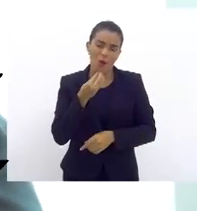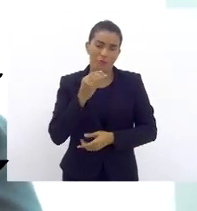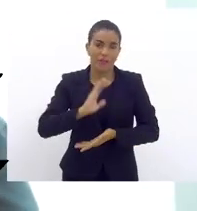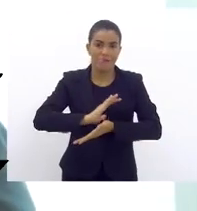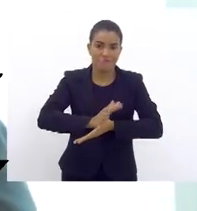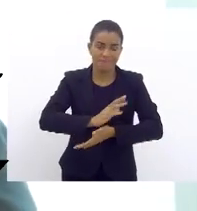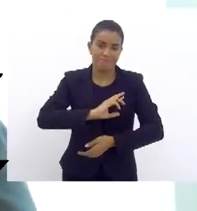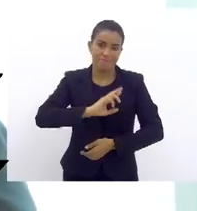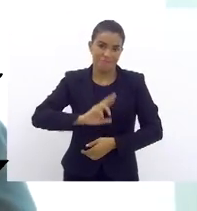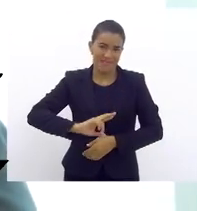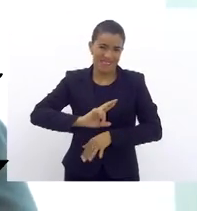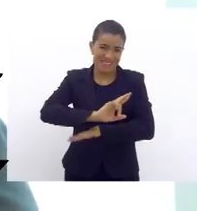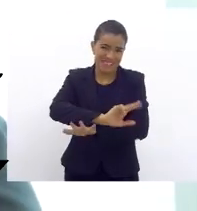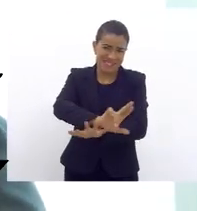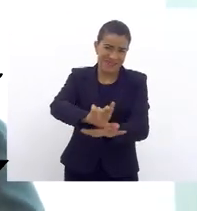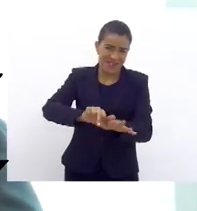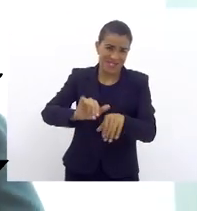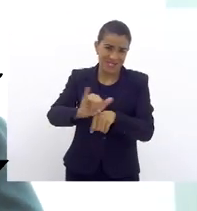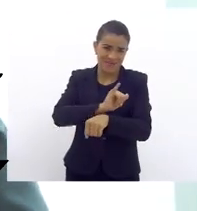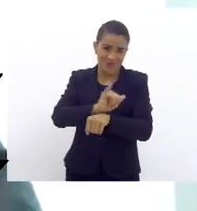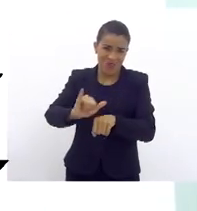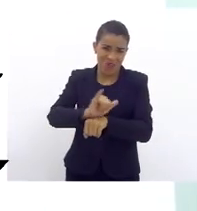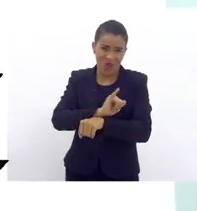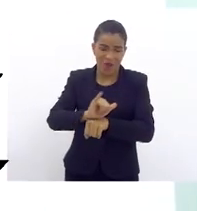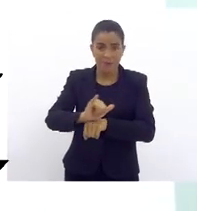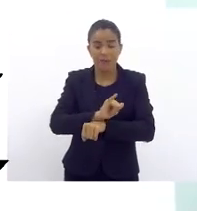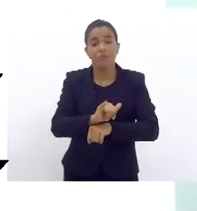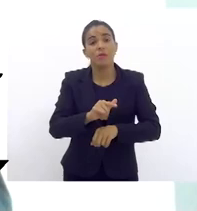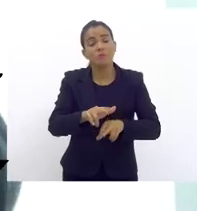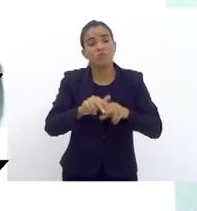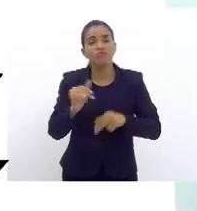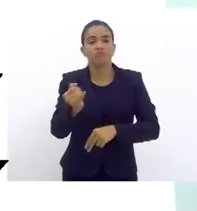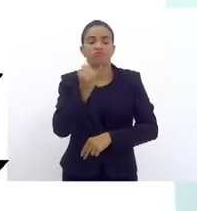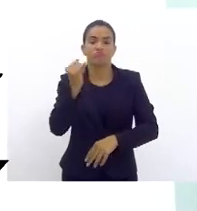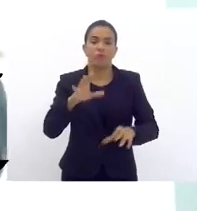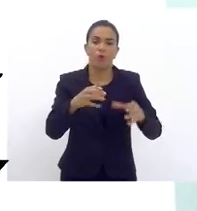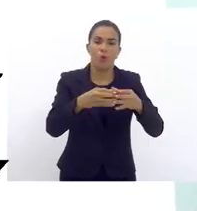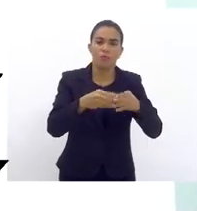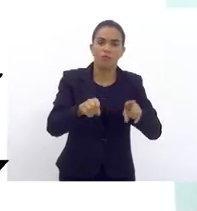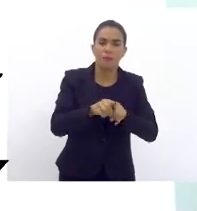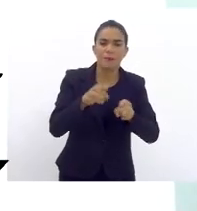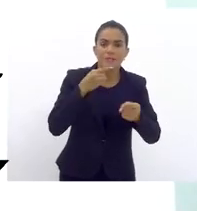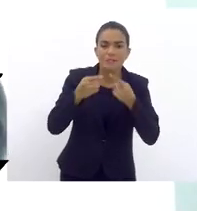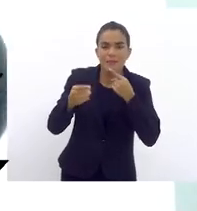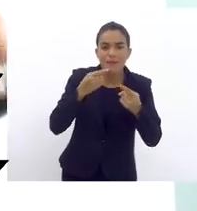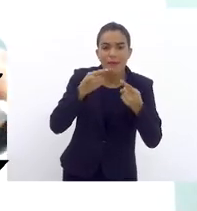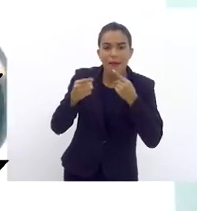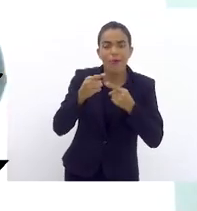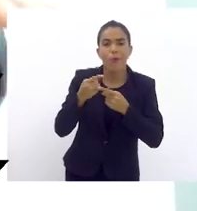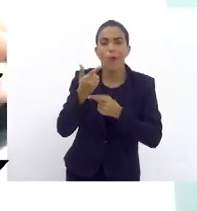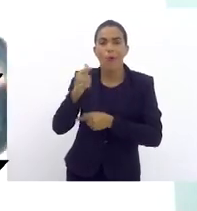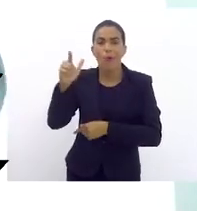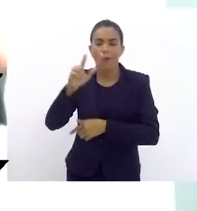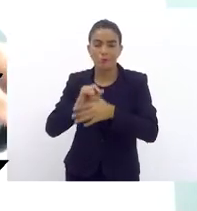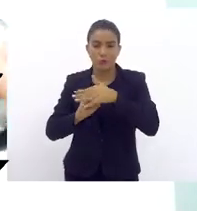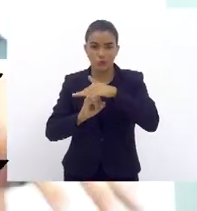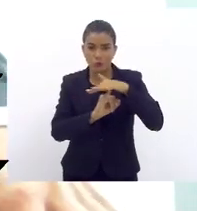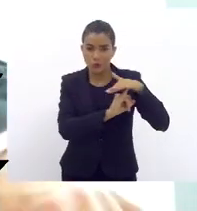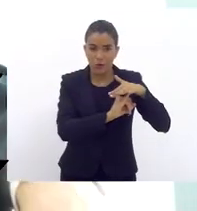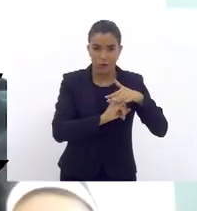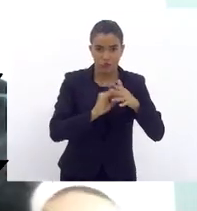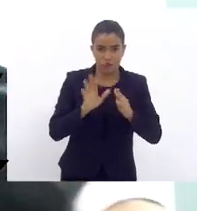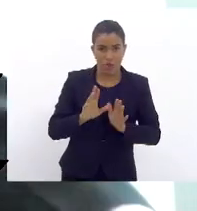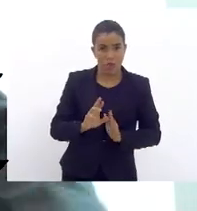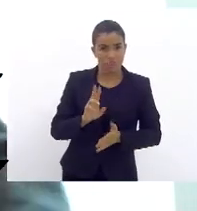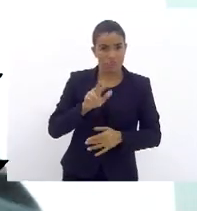religiosas mais variadas formas e aí por isso a importância dessa comissão e desse diálogo com outro órgãos como outros órgãos como aqui